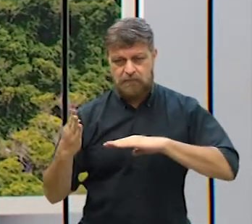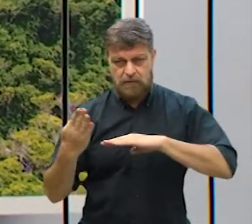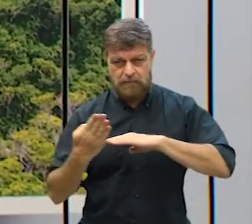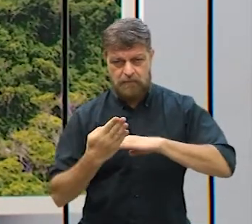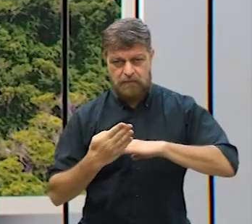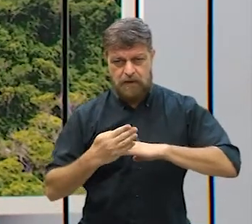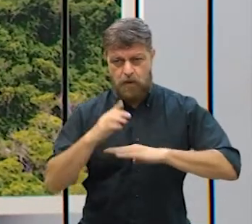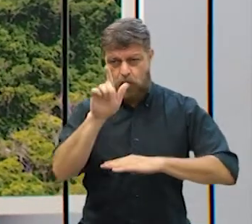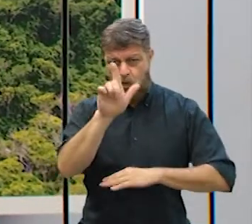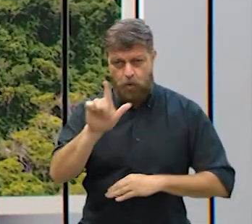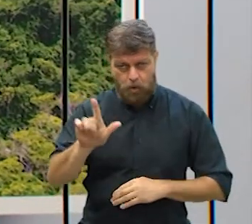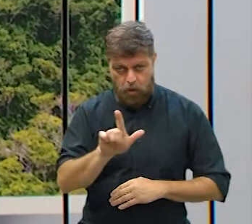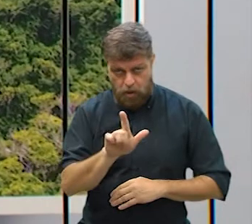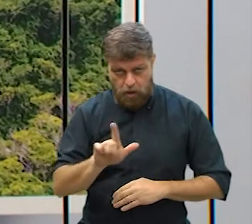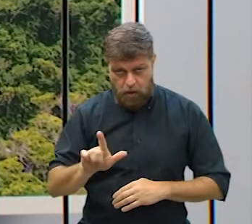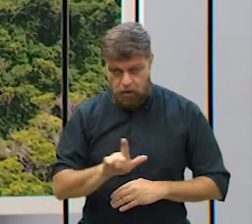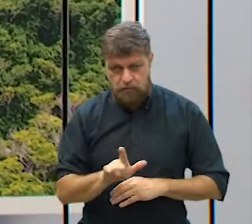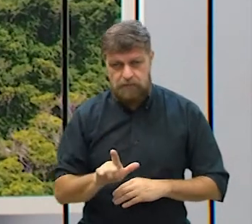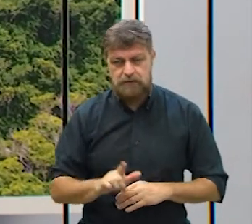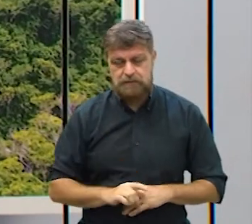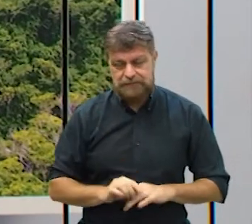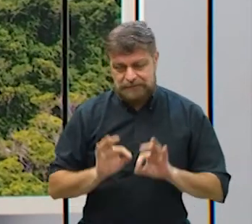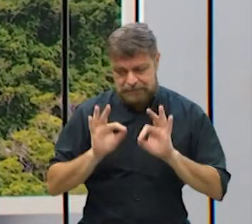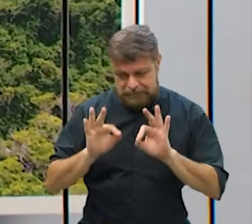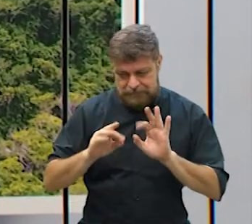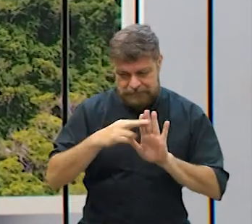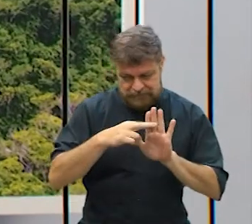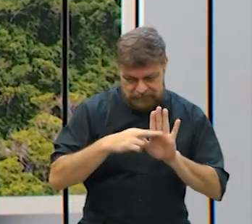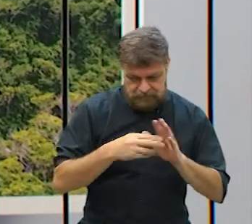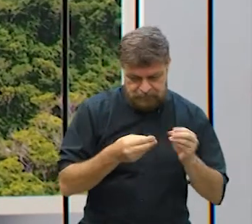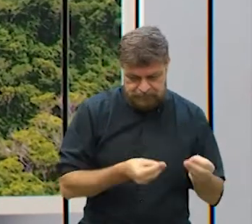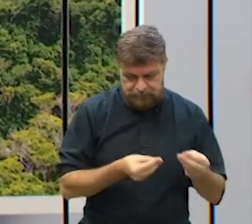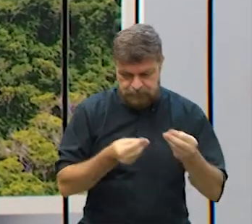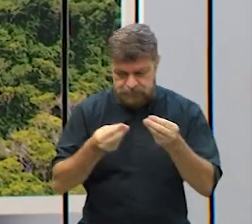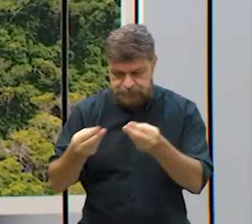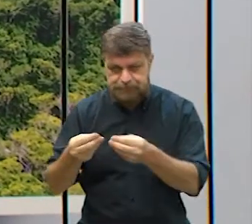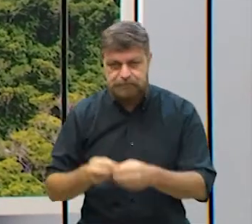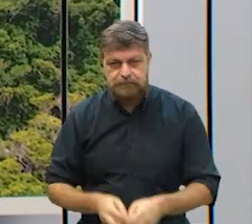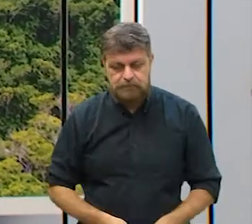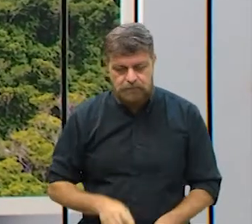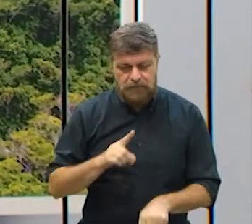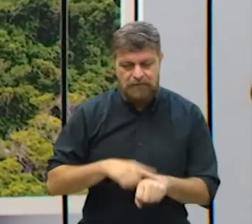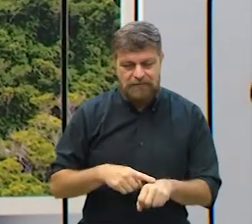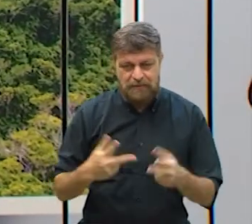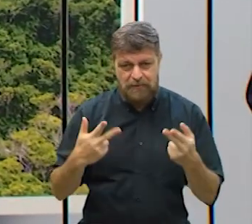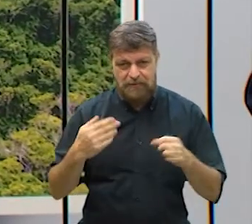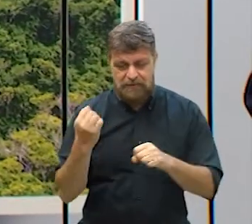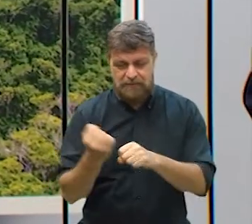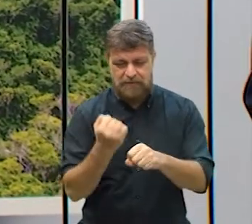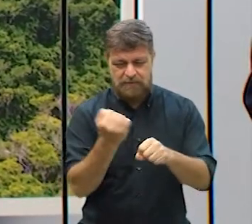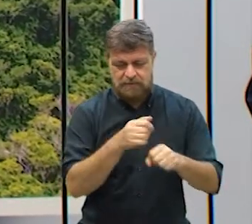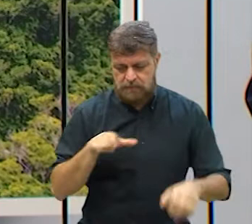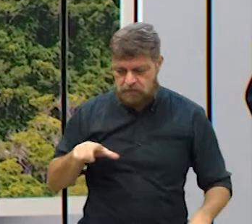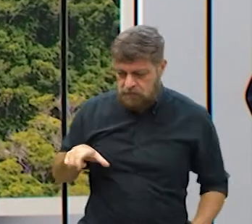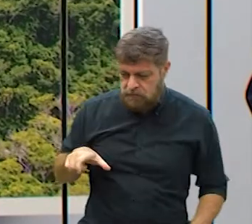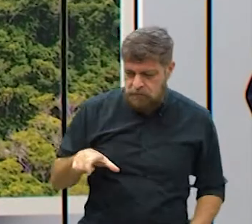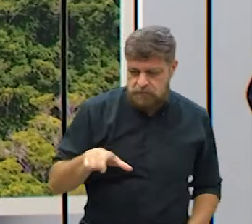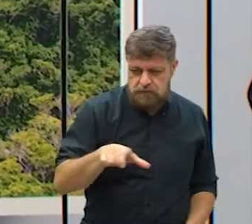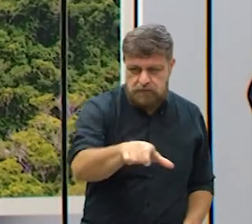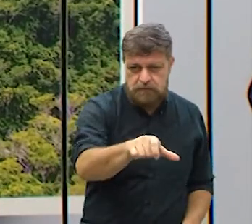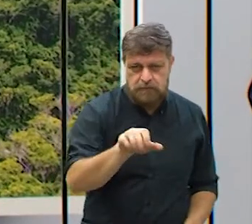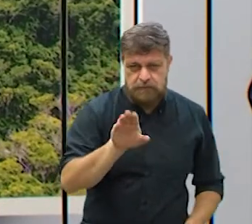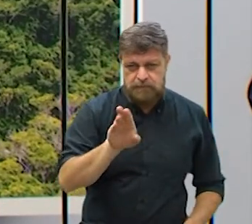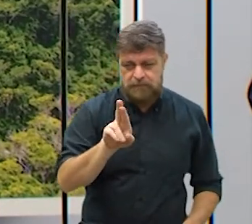Londres prontinho para fazer a regularização fundiária. Em paralelo, estava a construção do BRT, da